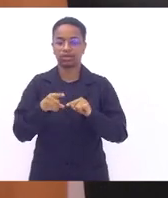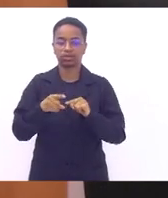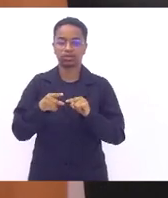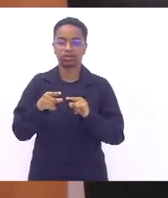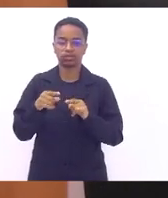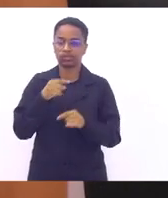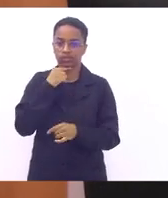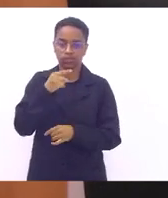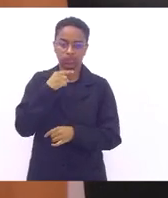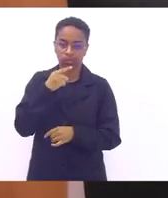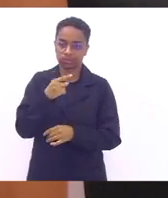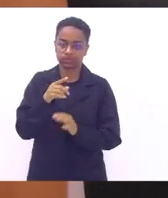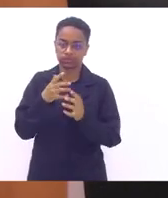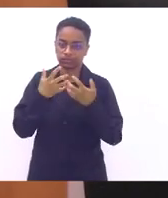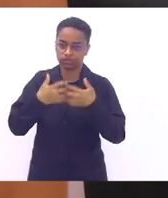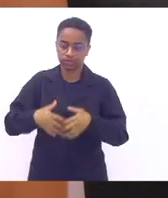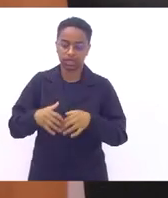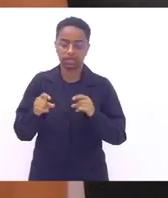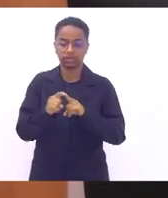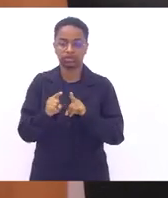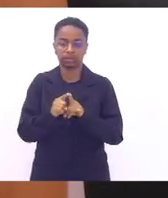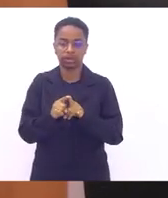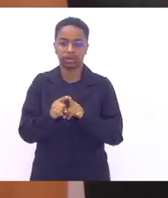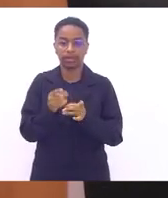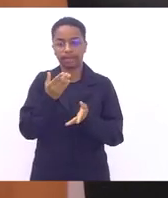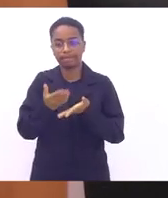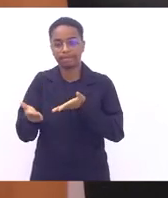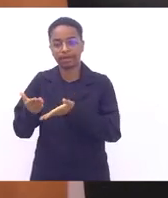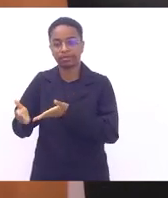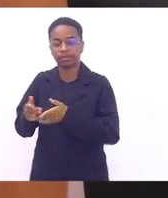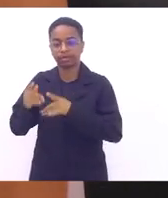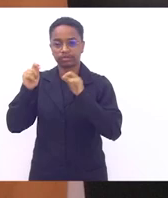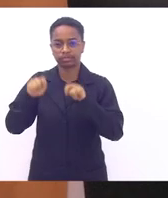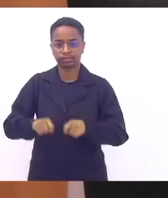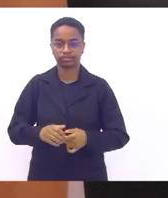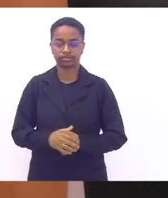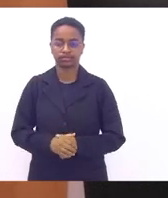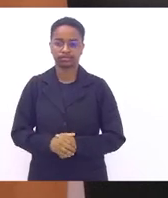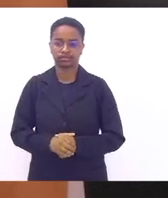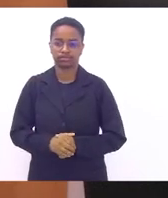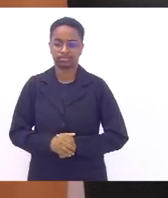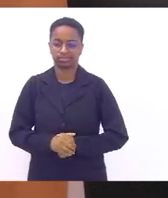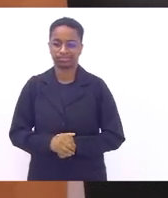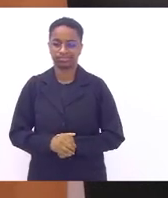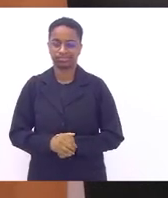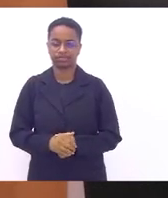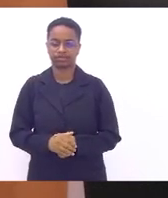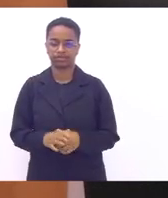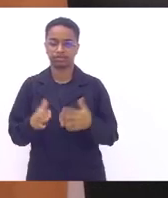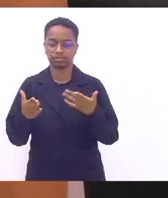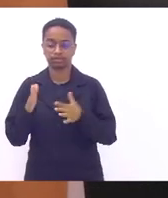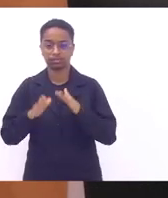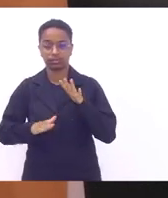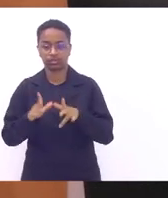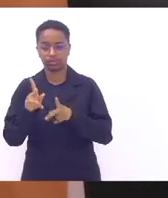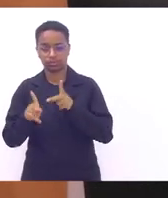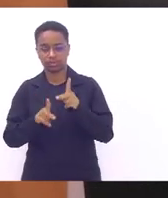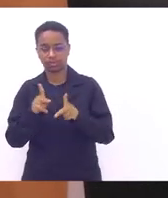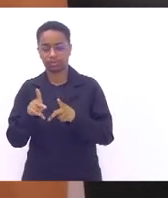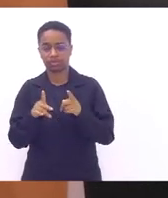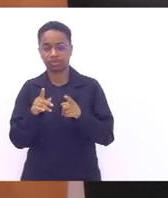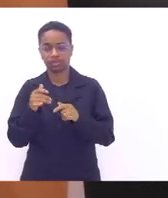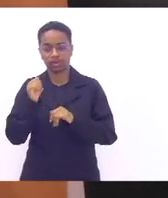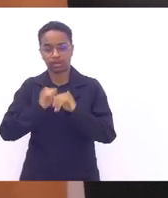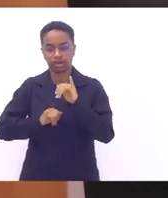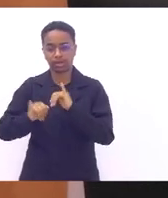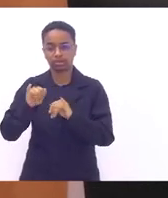enguiçava um módulo, e aí, automaticamente, a gente ia perdendo a capacidade. Então, esse talvez, para a população de laboratório, né, mais próxima